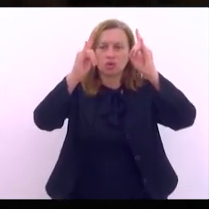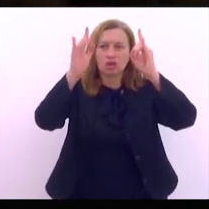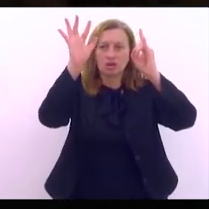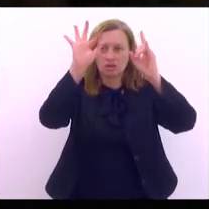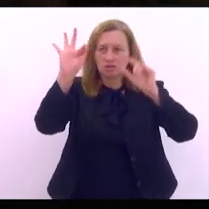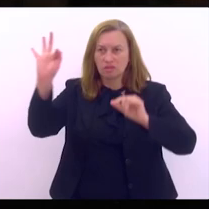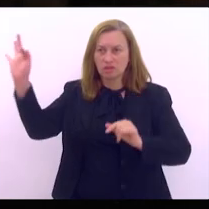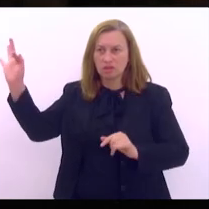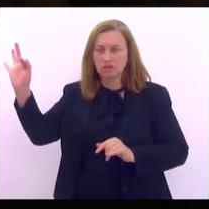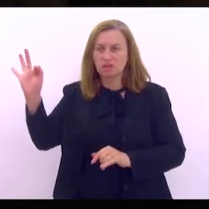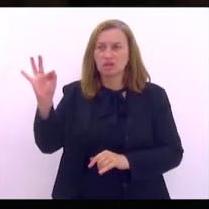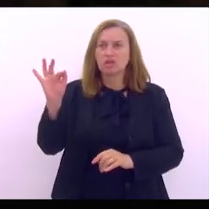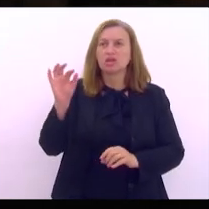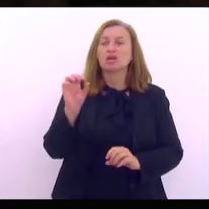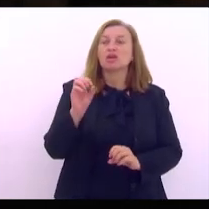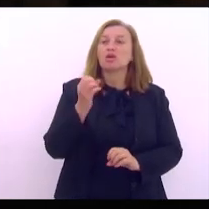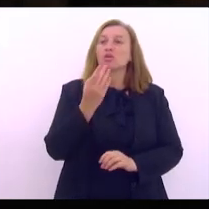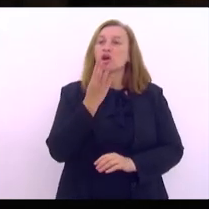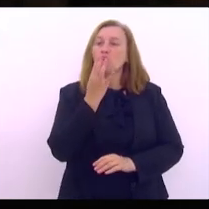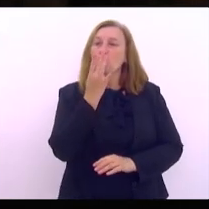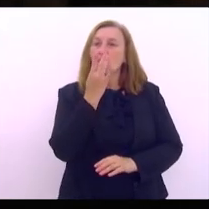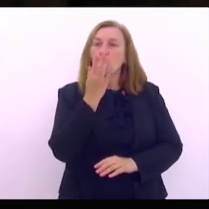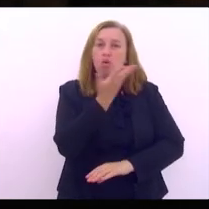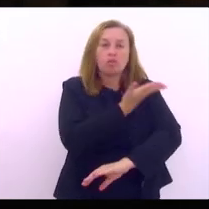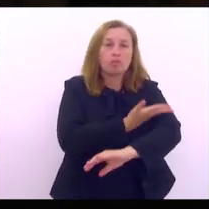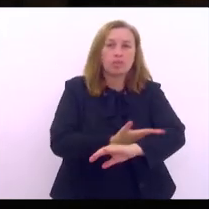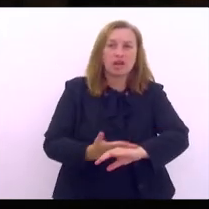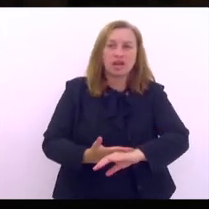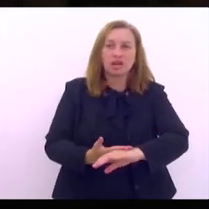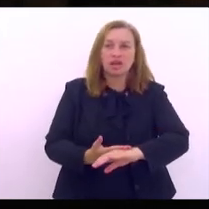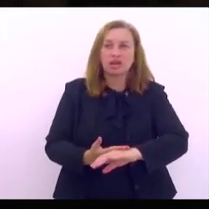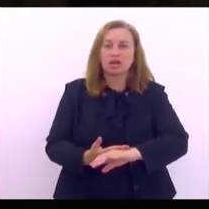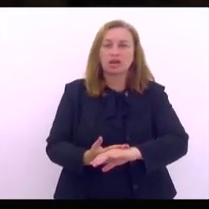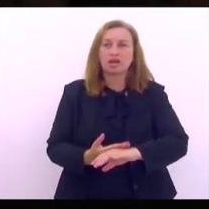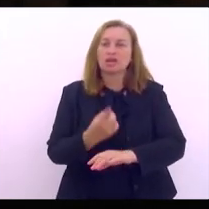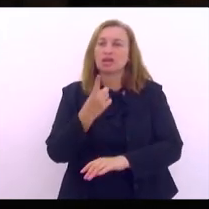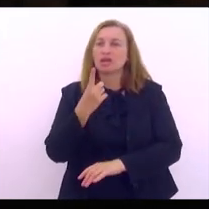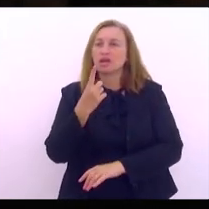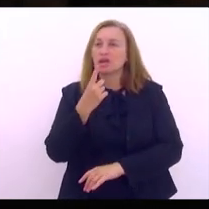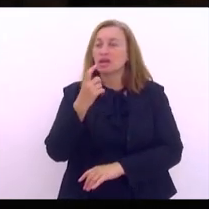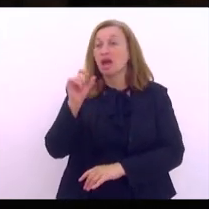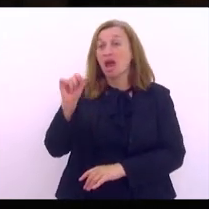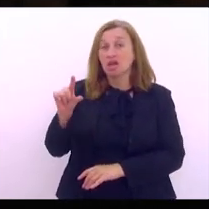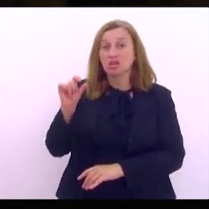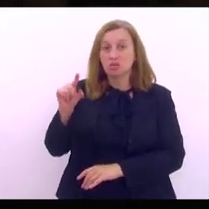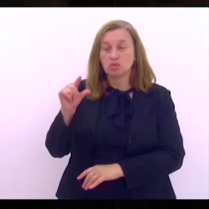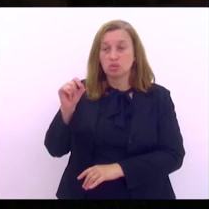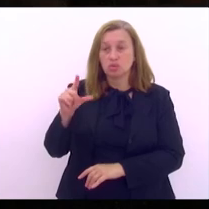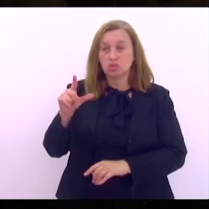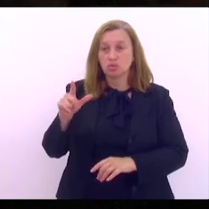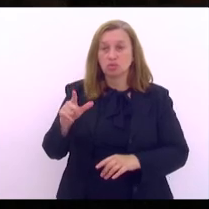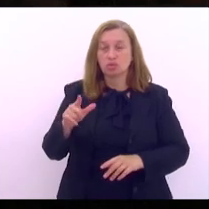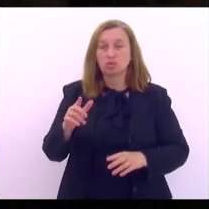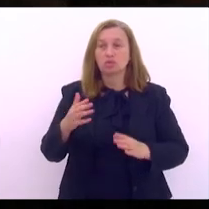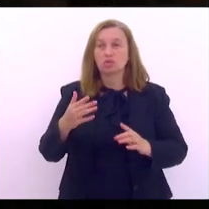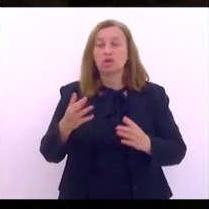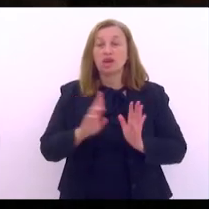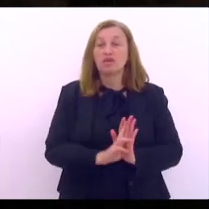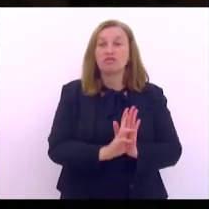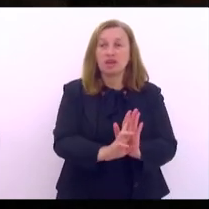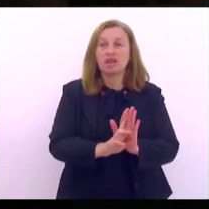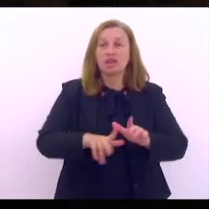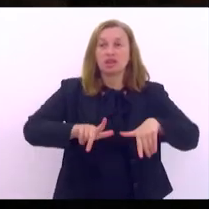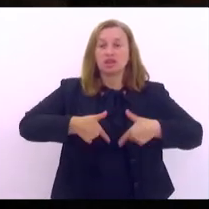estão iluminados com as cores branca e azul de Israel. O Palácio Tiradentes tem